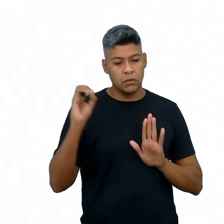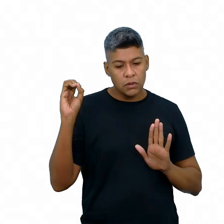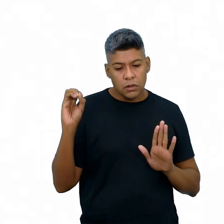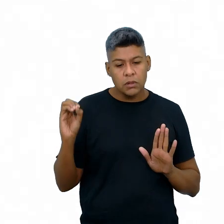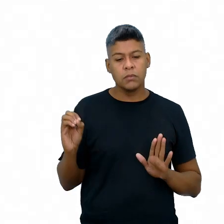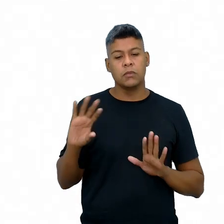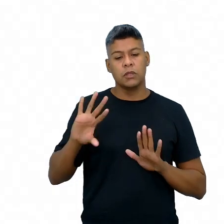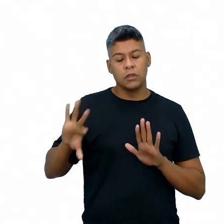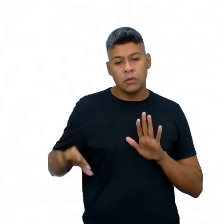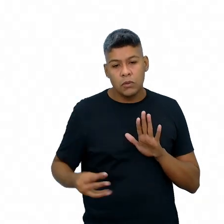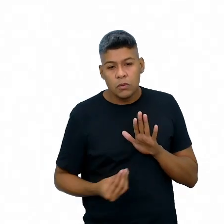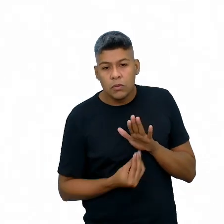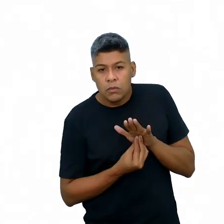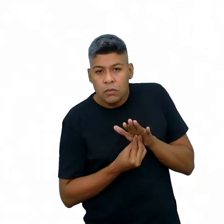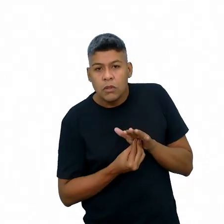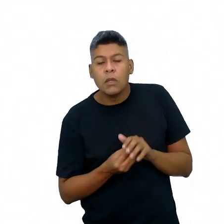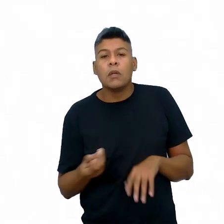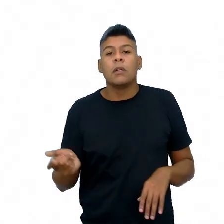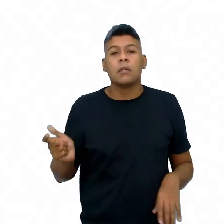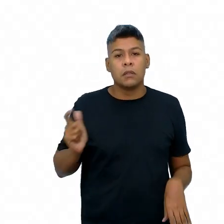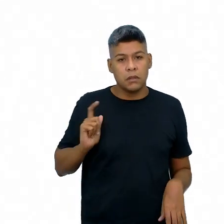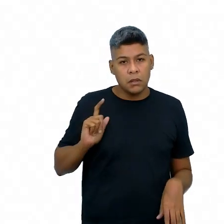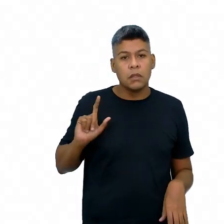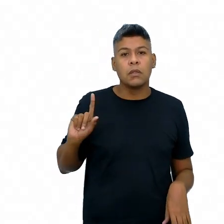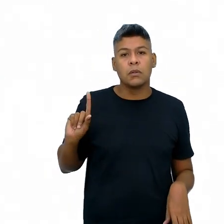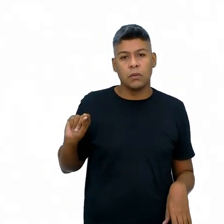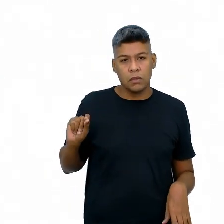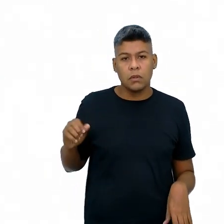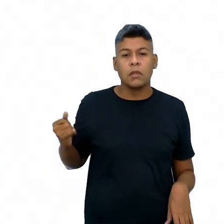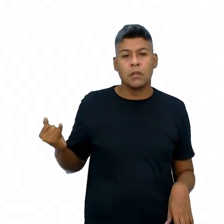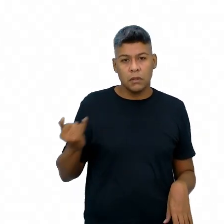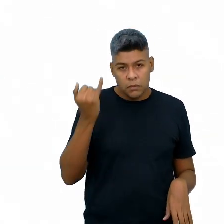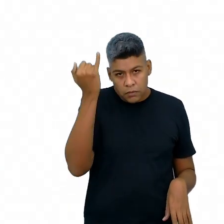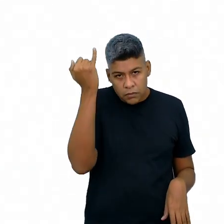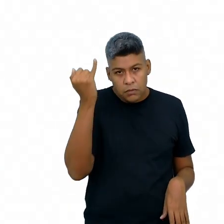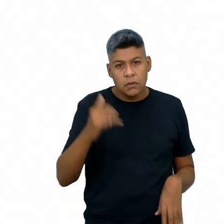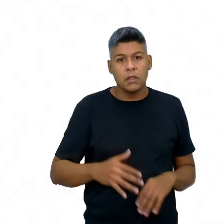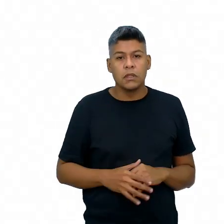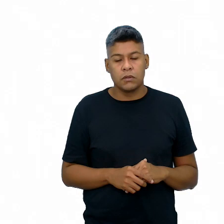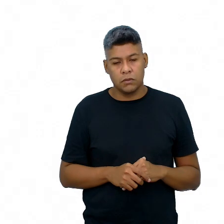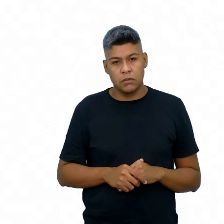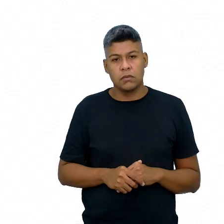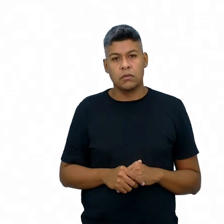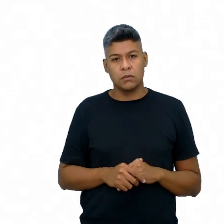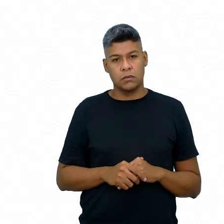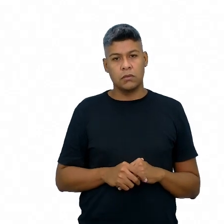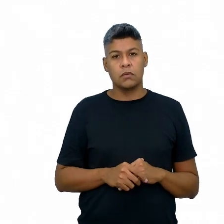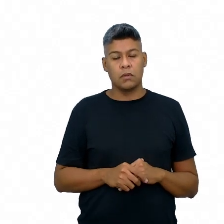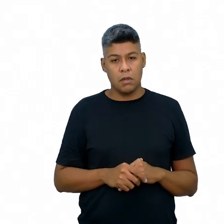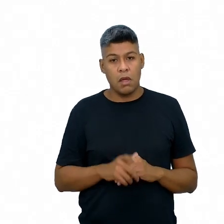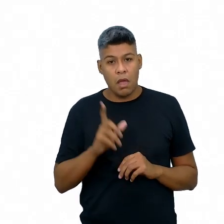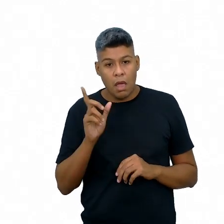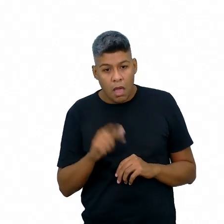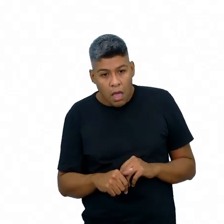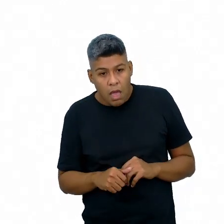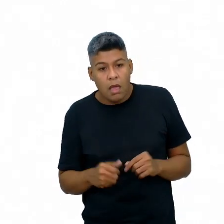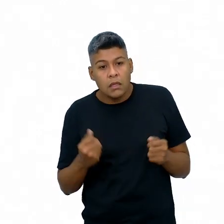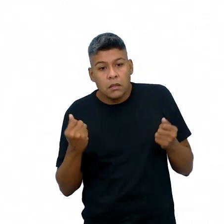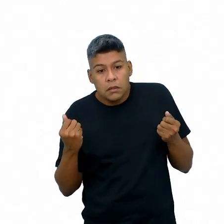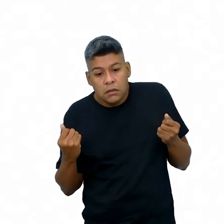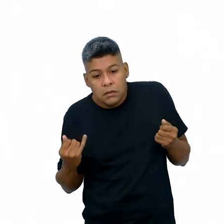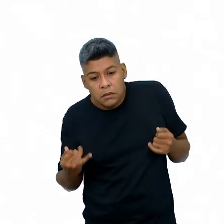no repositório do Centro de Mídias. É importante destacar que está como